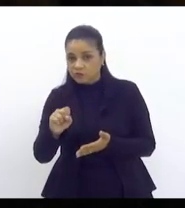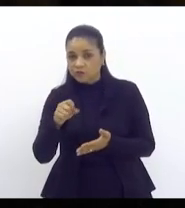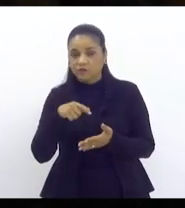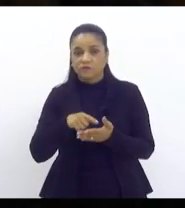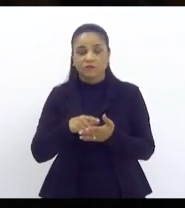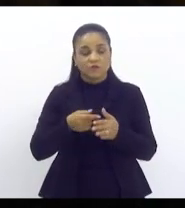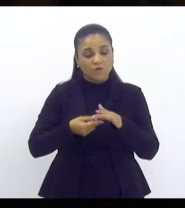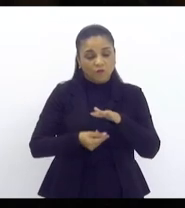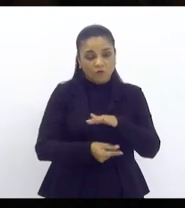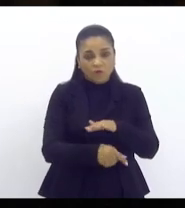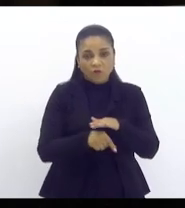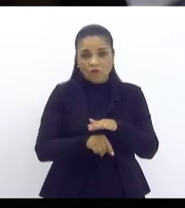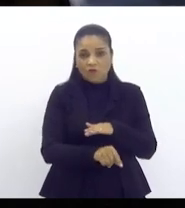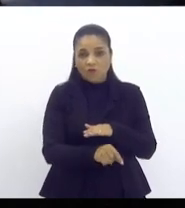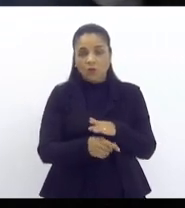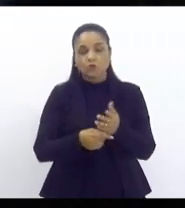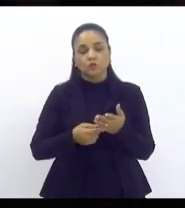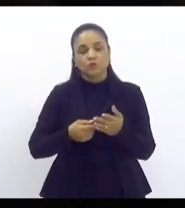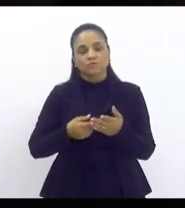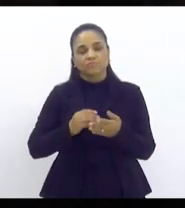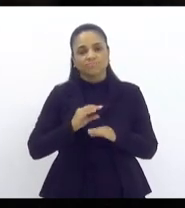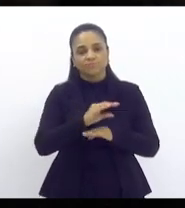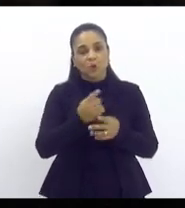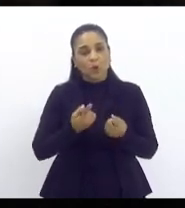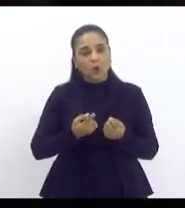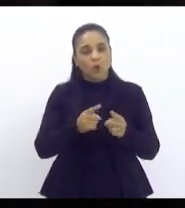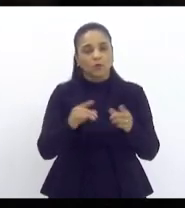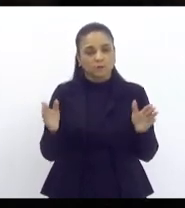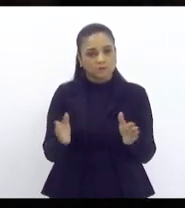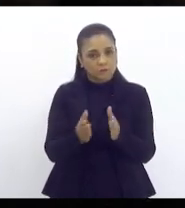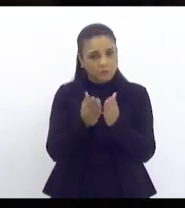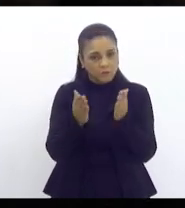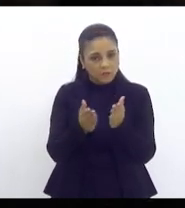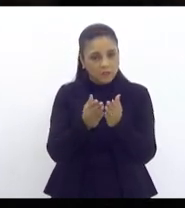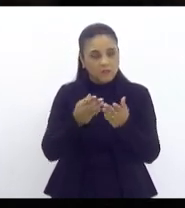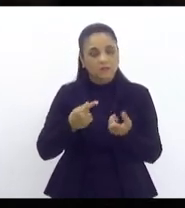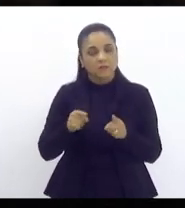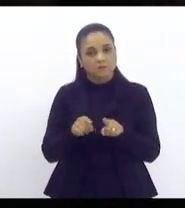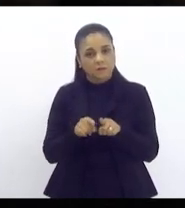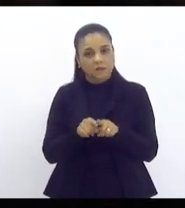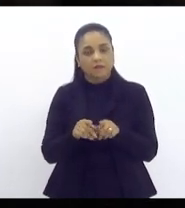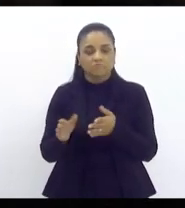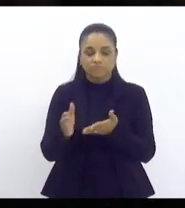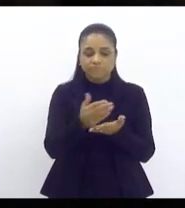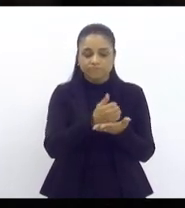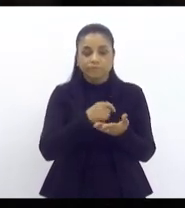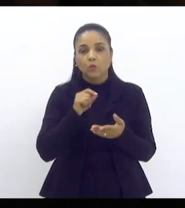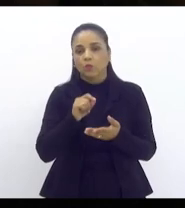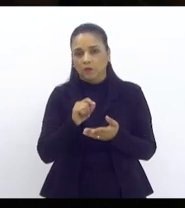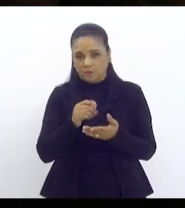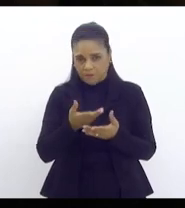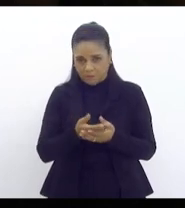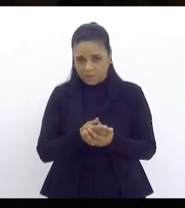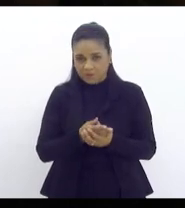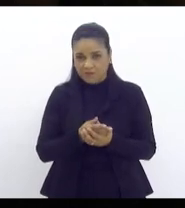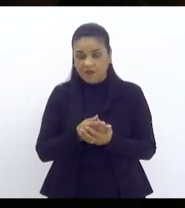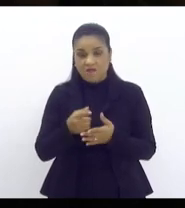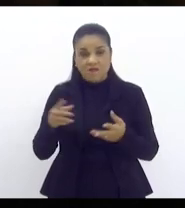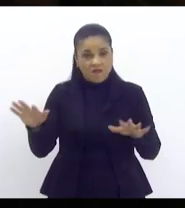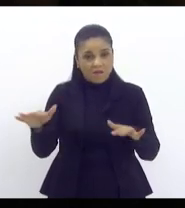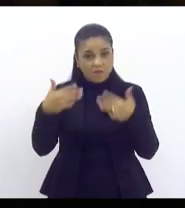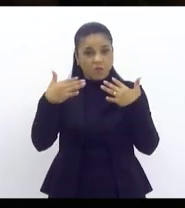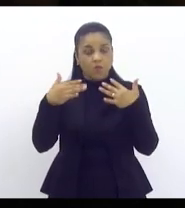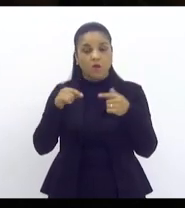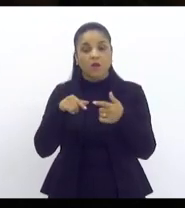Fundo Estadual de Combate à Pobreza. Mas eu queria chamar a atenção uma coisa, senhora presidente. A única receita